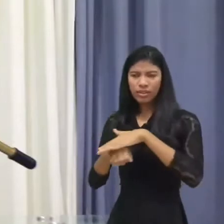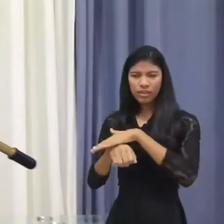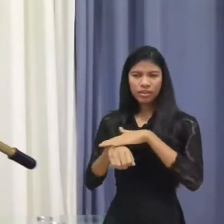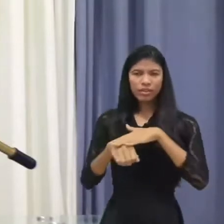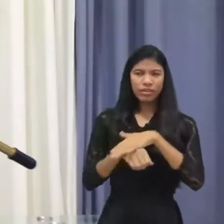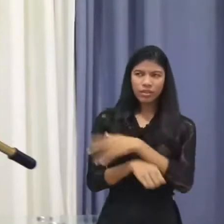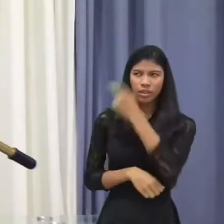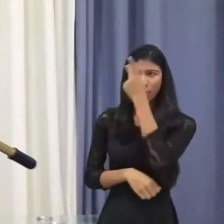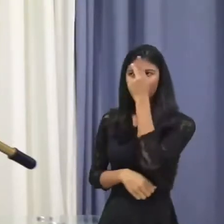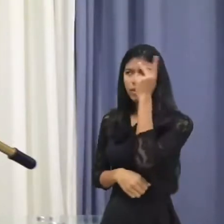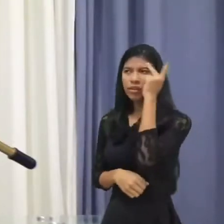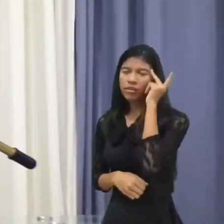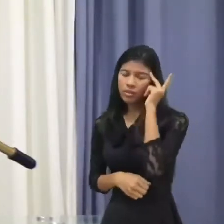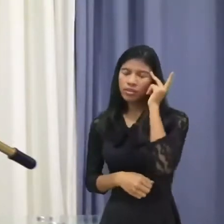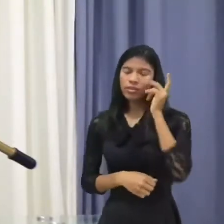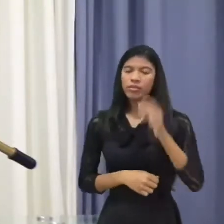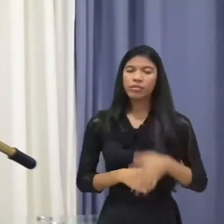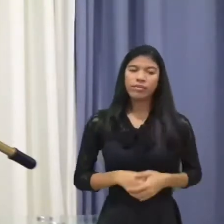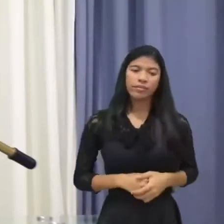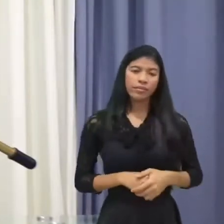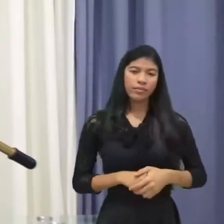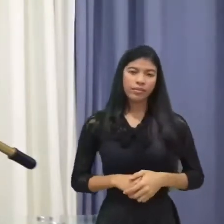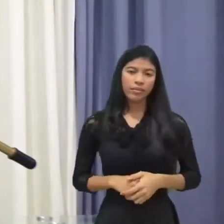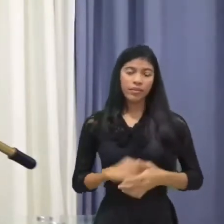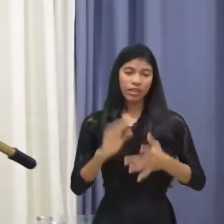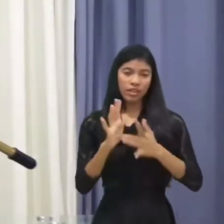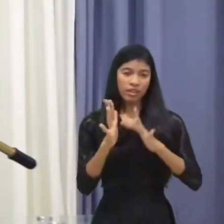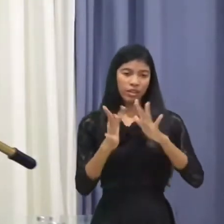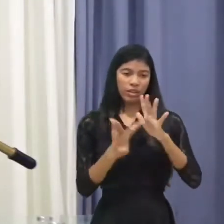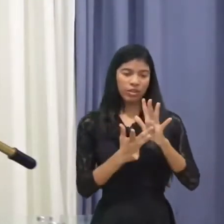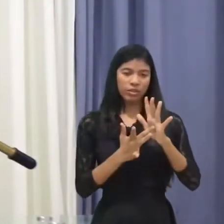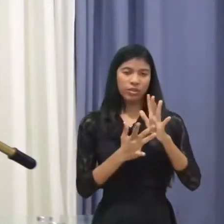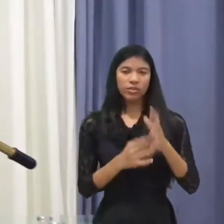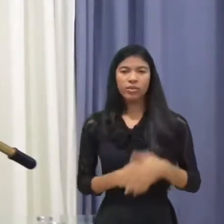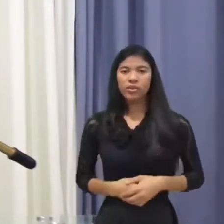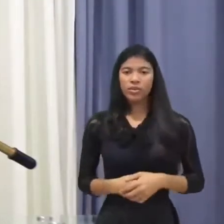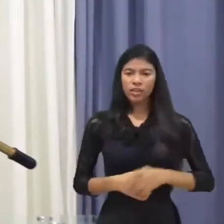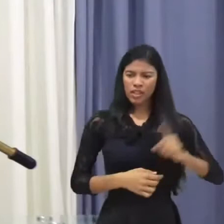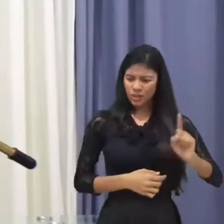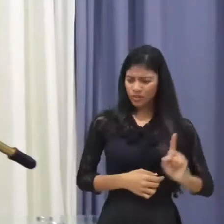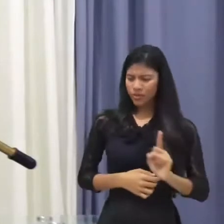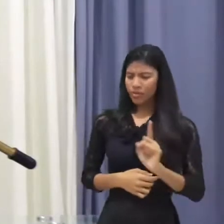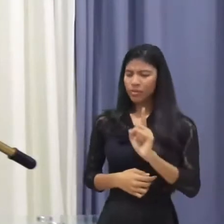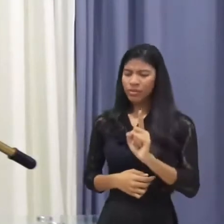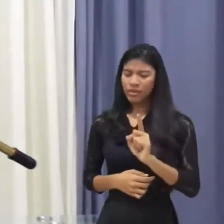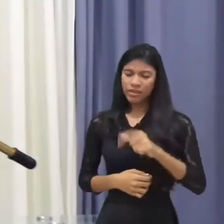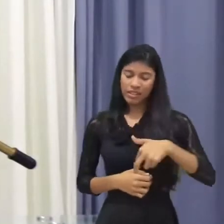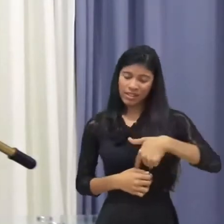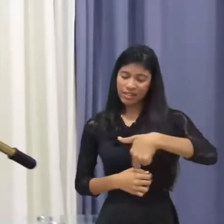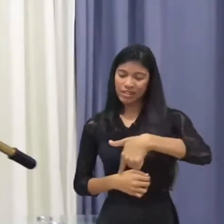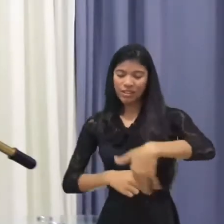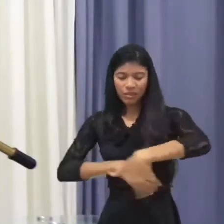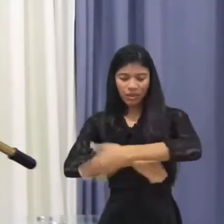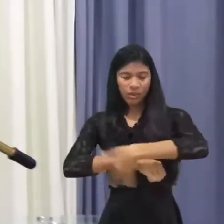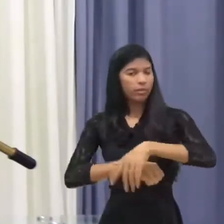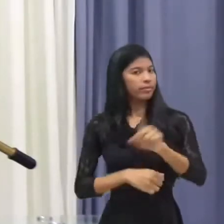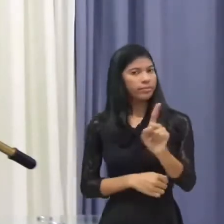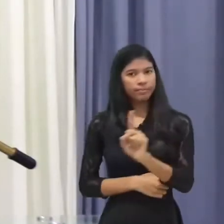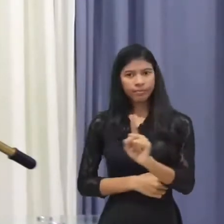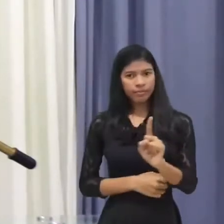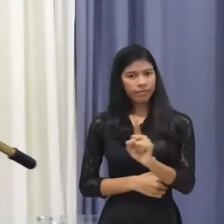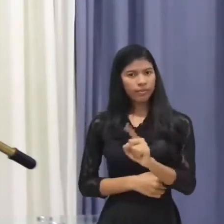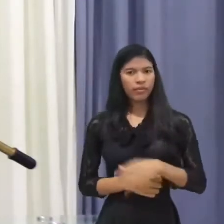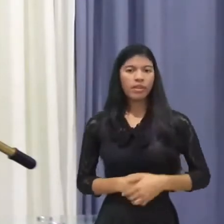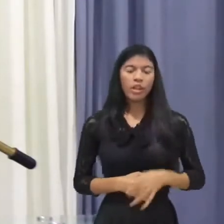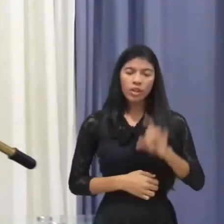as pessoas lá na feira. Jesus não apareceu mais naquela aglomeração, andando pela rua. Não, ele apareceu a